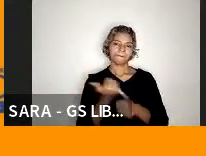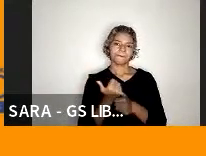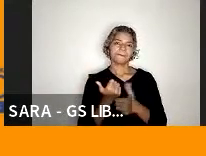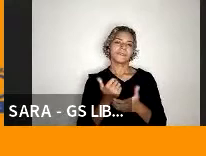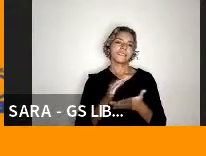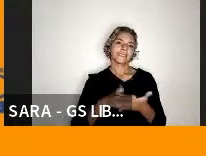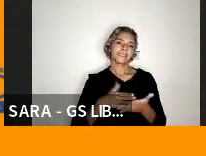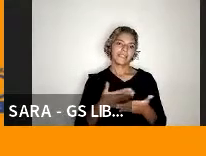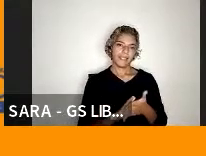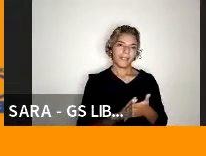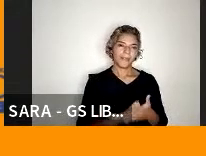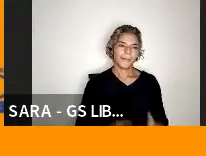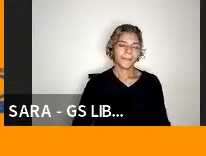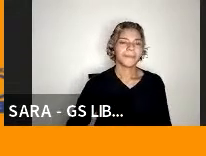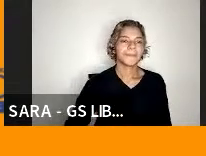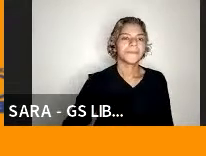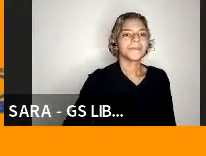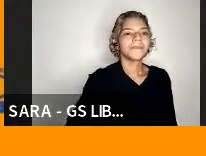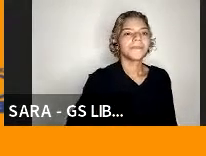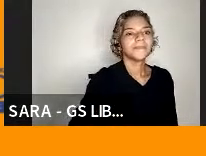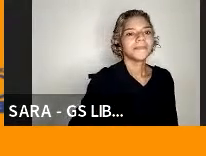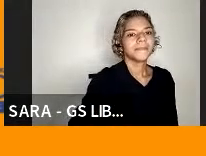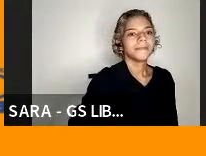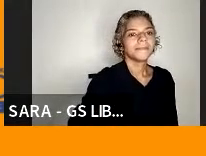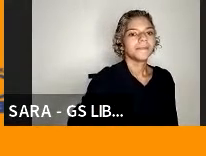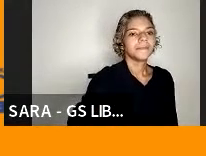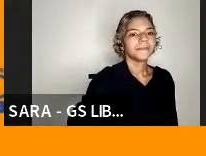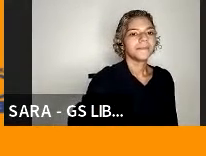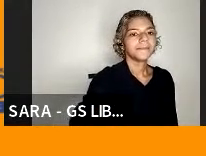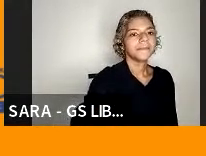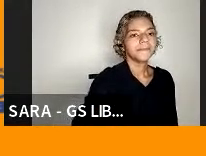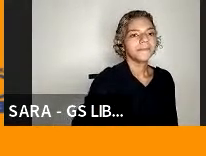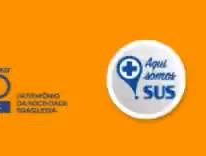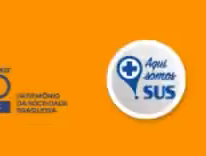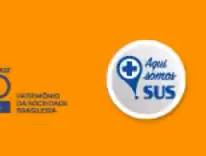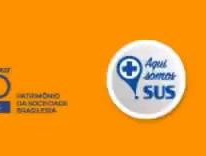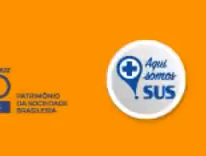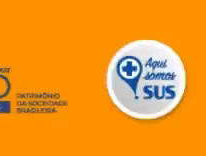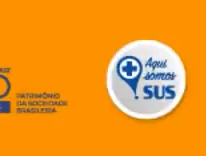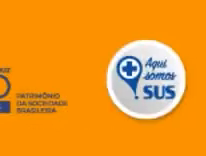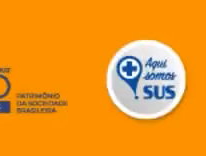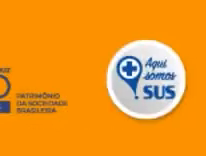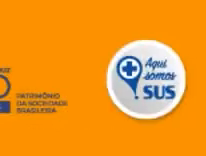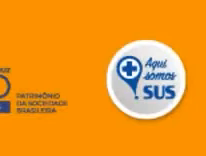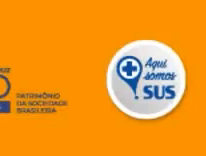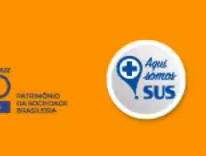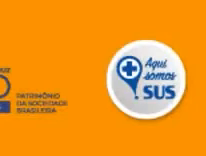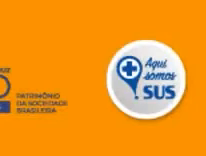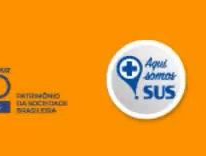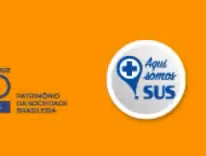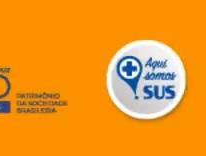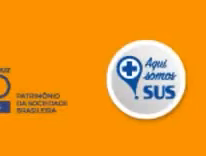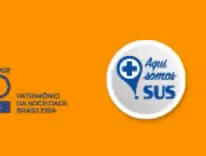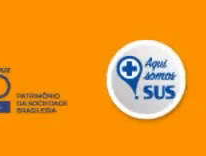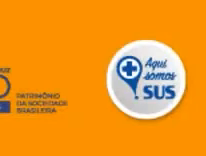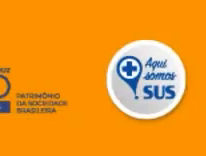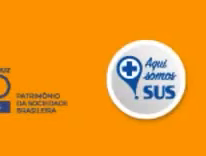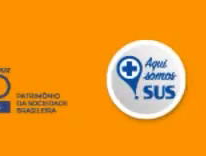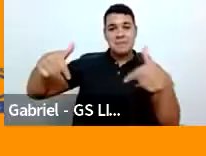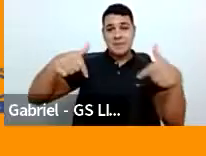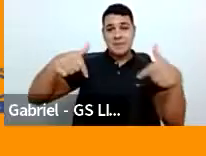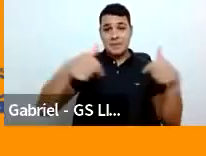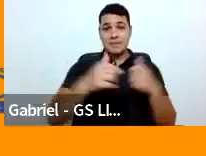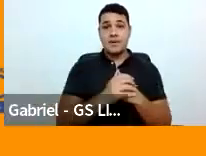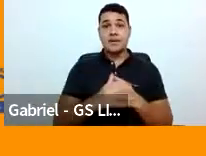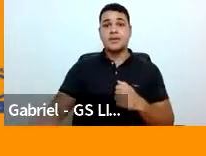que representam essa diversidade. E aí são exemplos de algumas participações que a gente tem feito em ações das